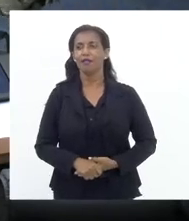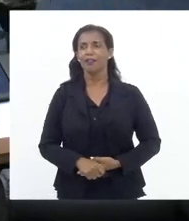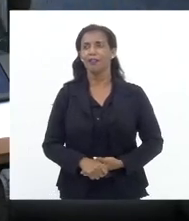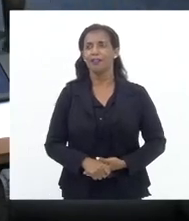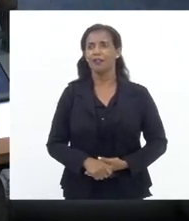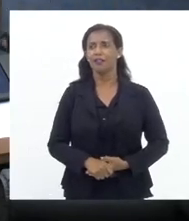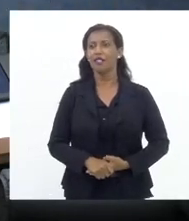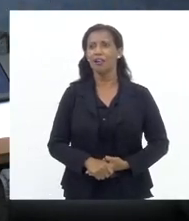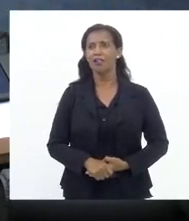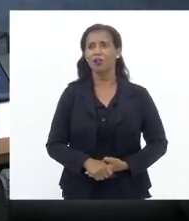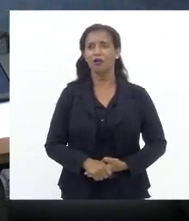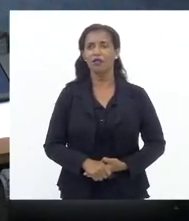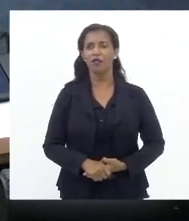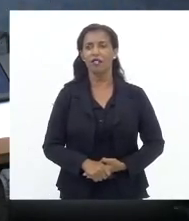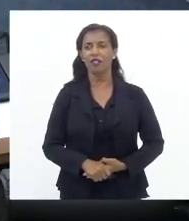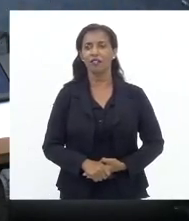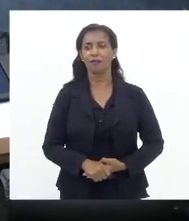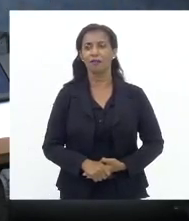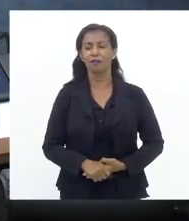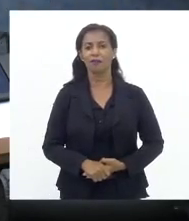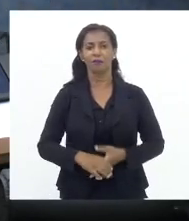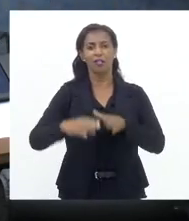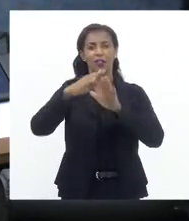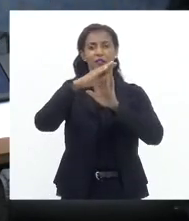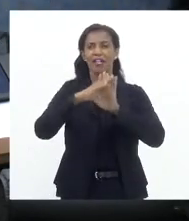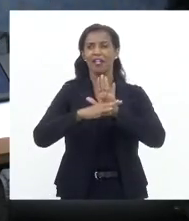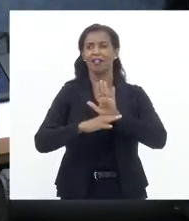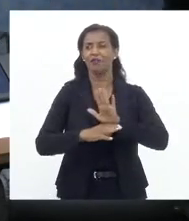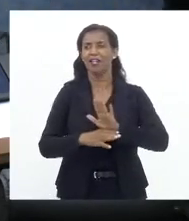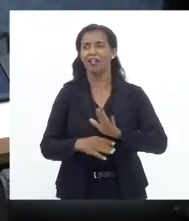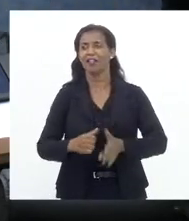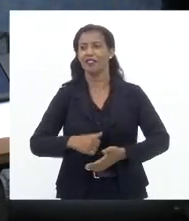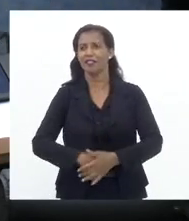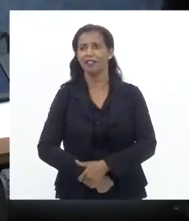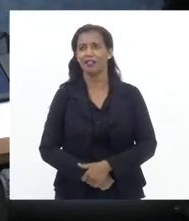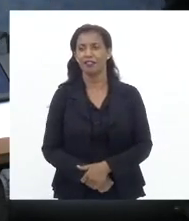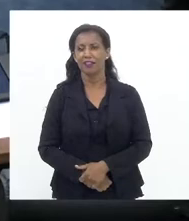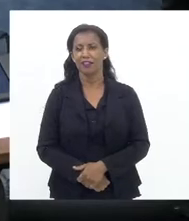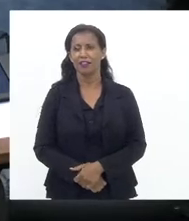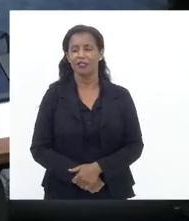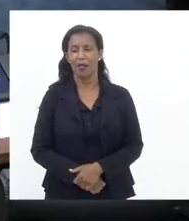não havendo mais ordem é